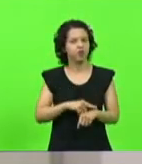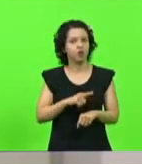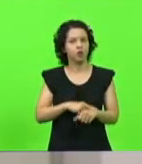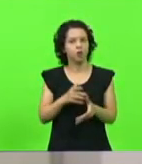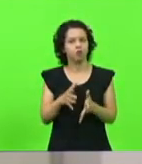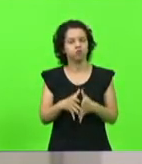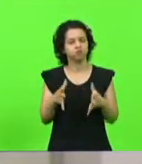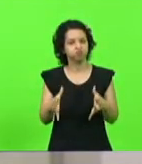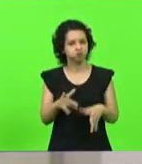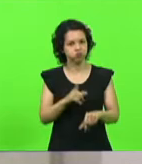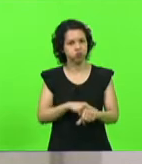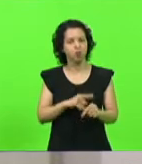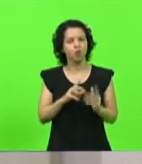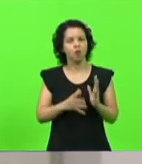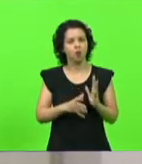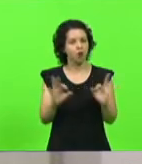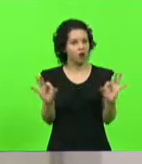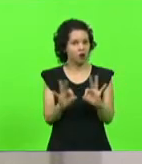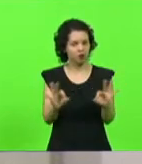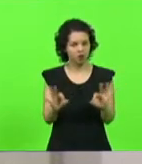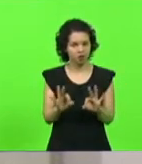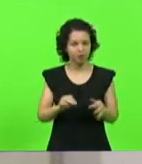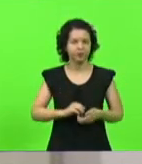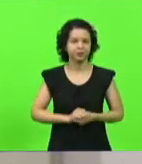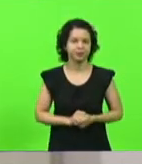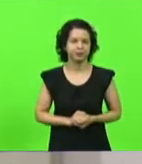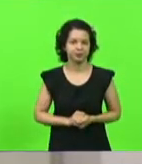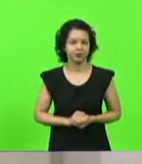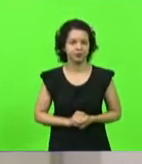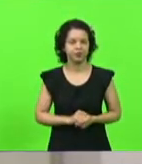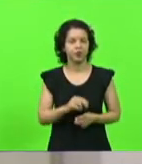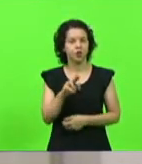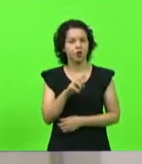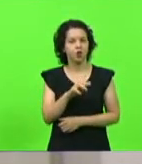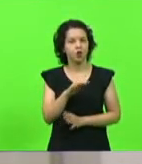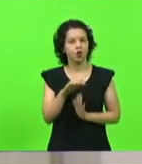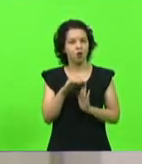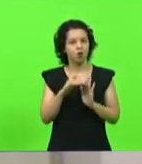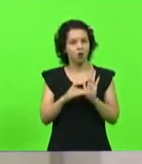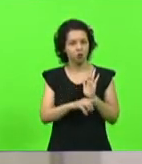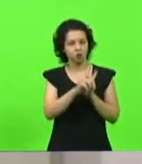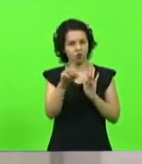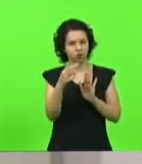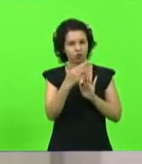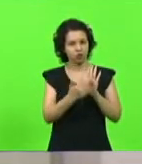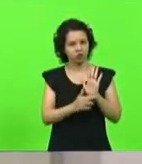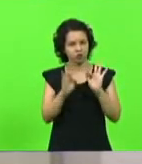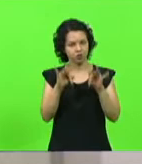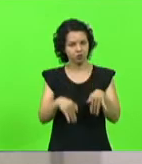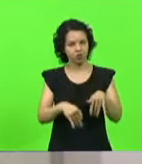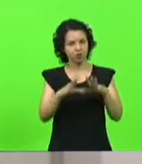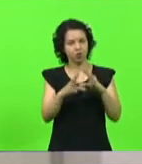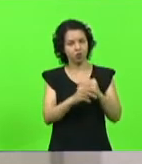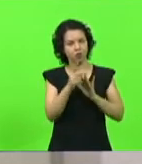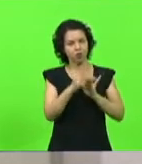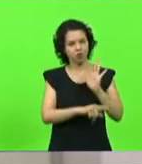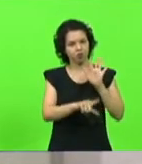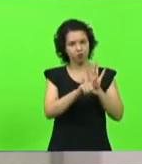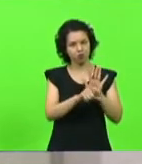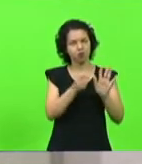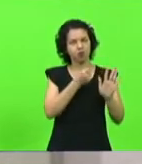Não houve uso do horário destinado aos partidos políticos. Ordem do dia. As redações finais exaradas aos projetos de leis